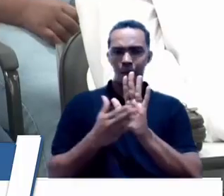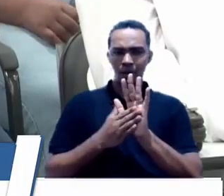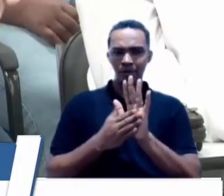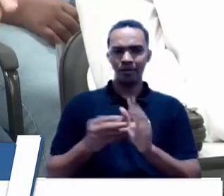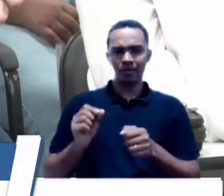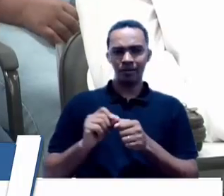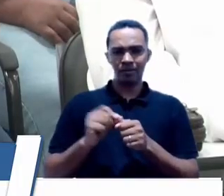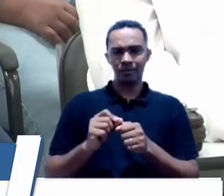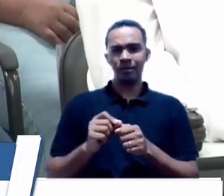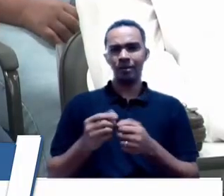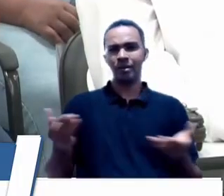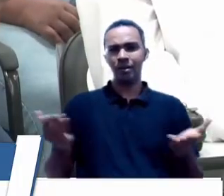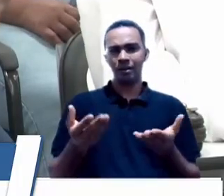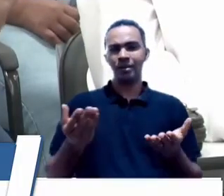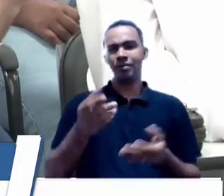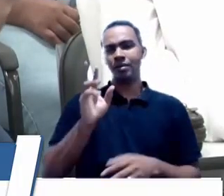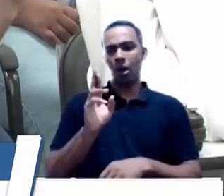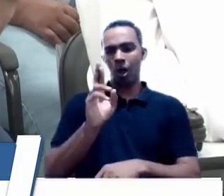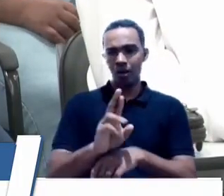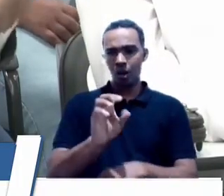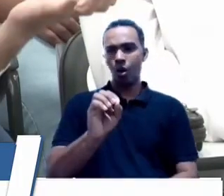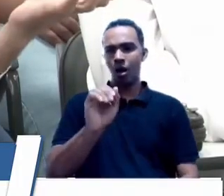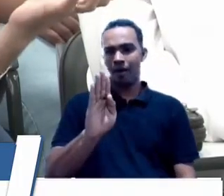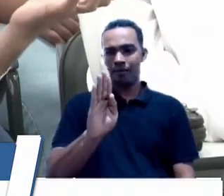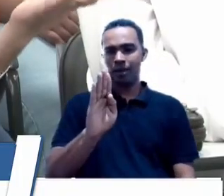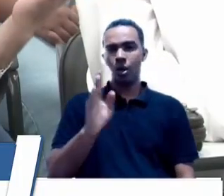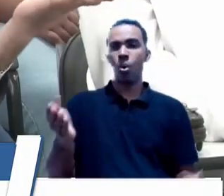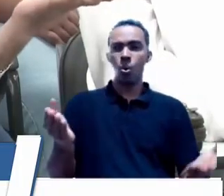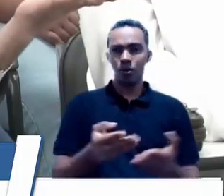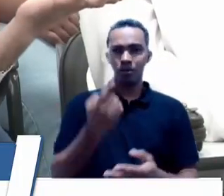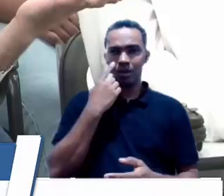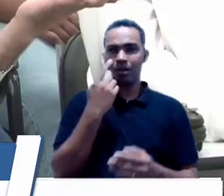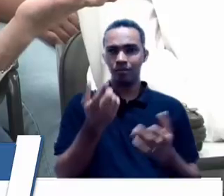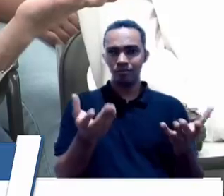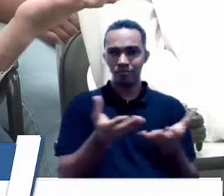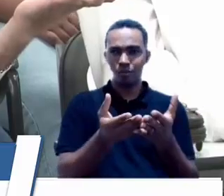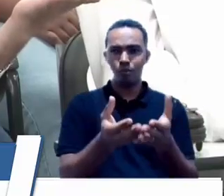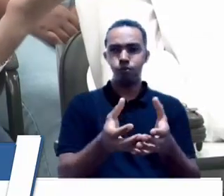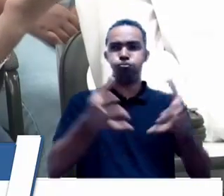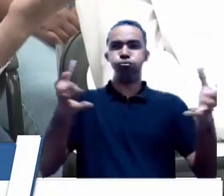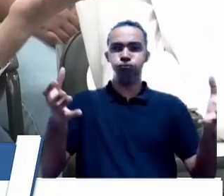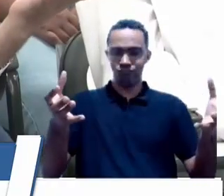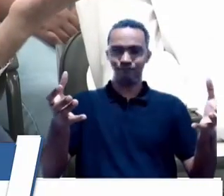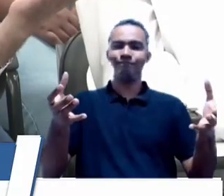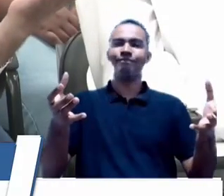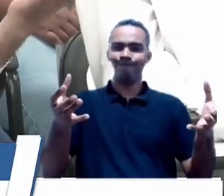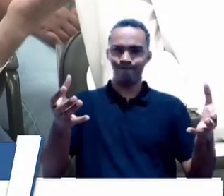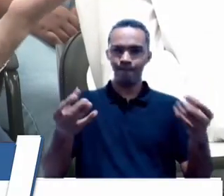frente. Então, você está à frente da OAB hoje, o quanto a OAB cresceu como